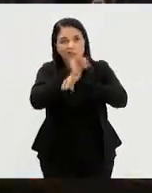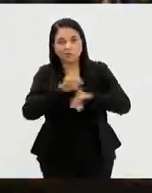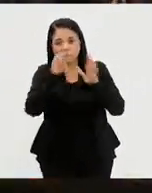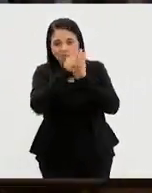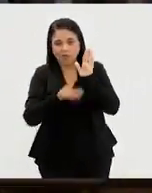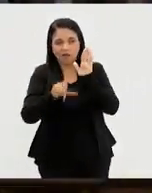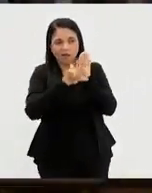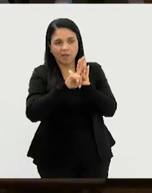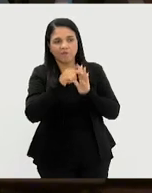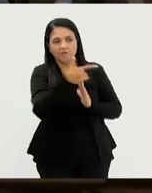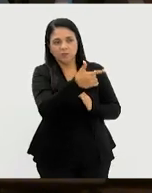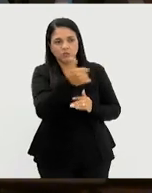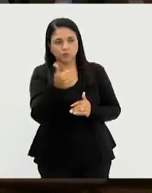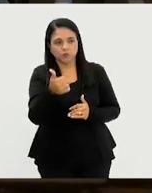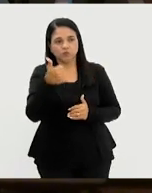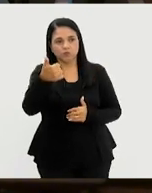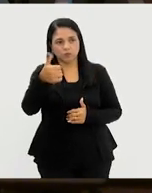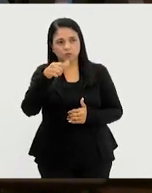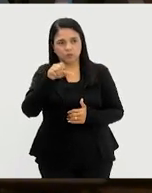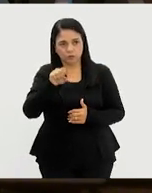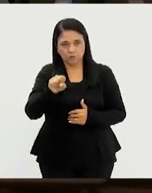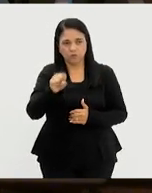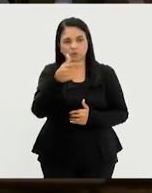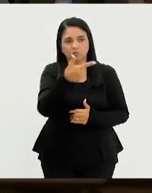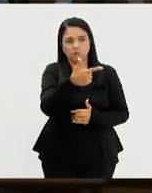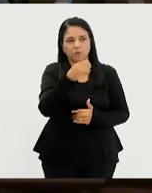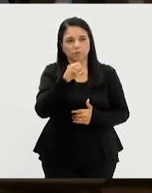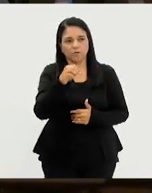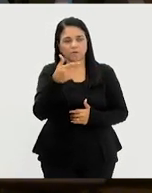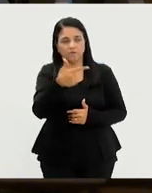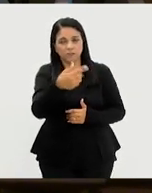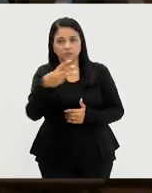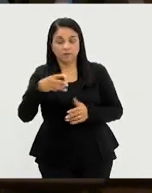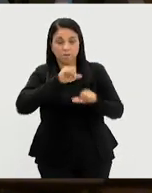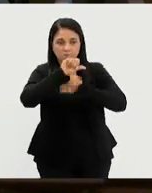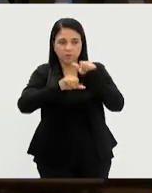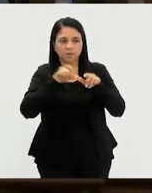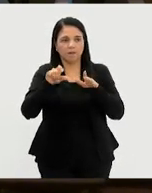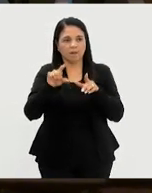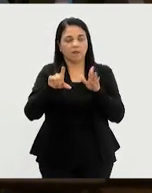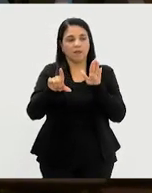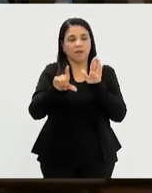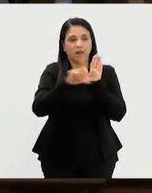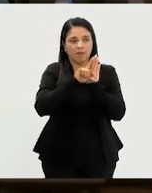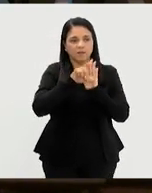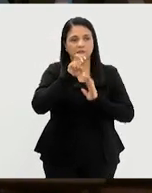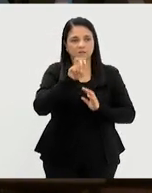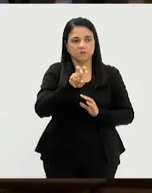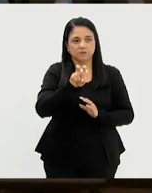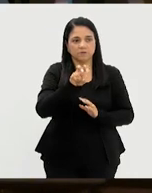de lei número 21 188 23 autoria do deputado muni Neto que altera a lei 2154 de 5 de setembro de